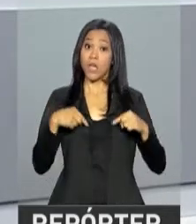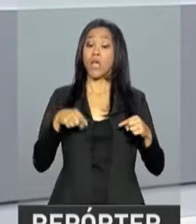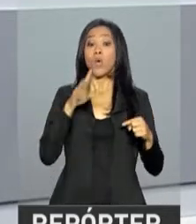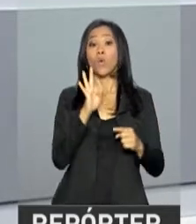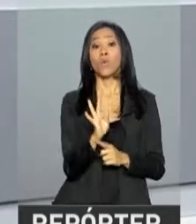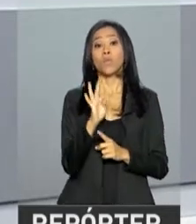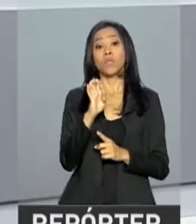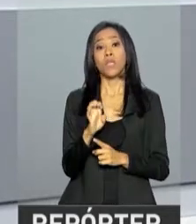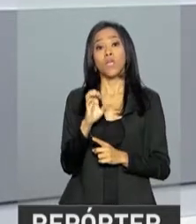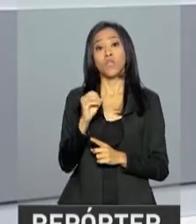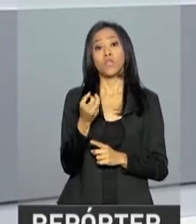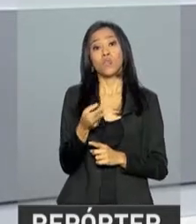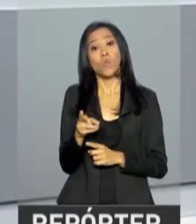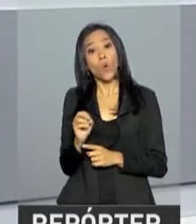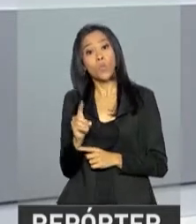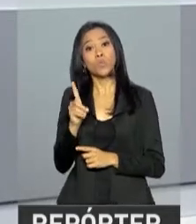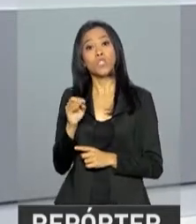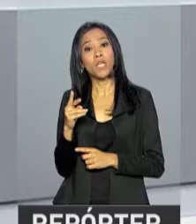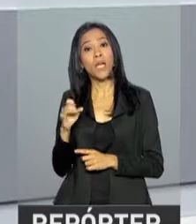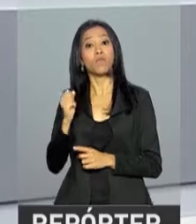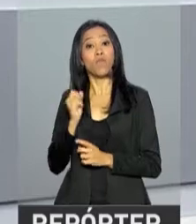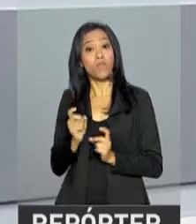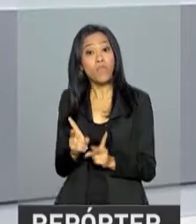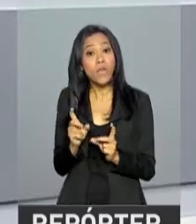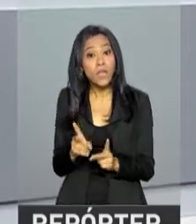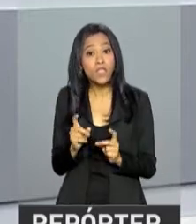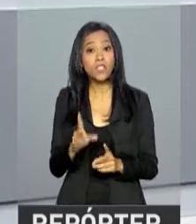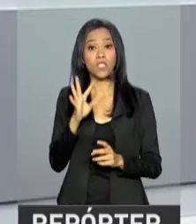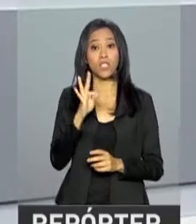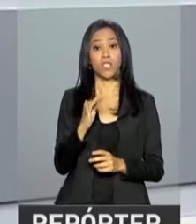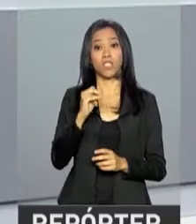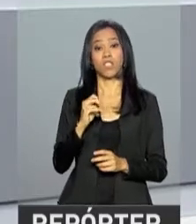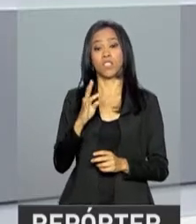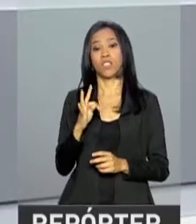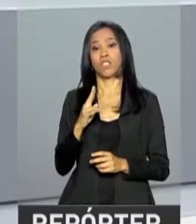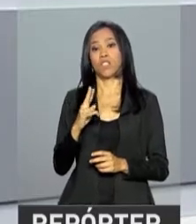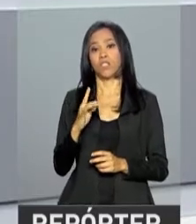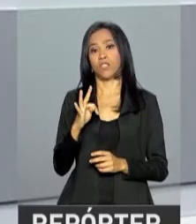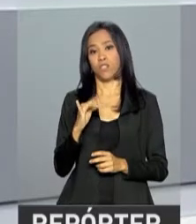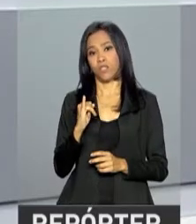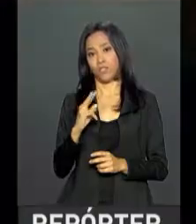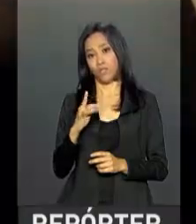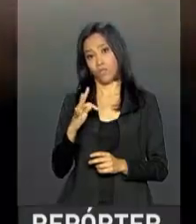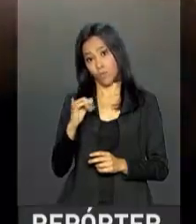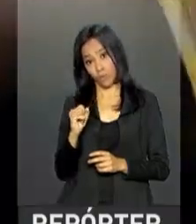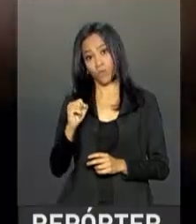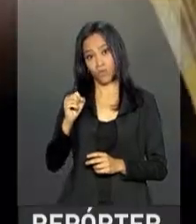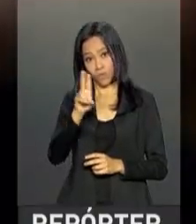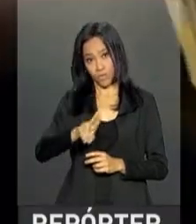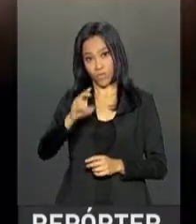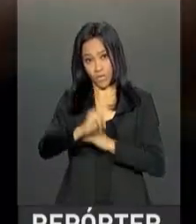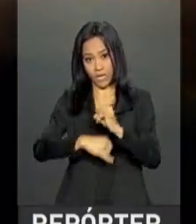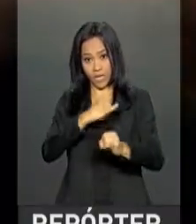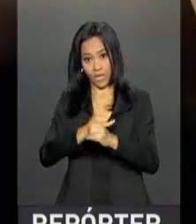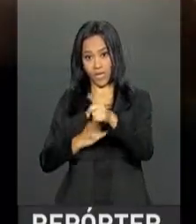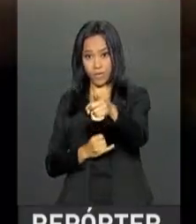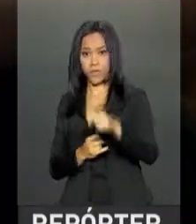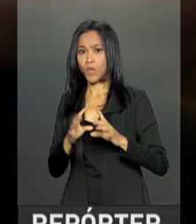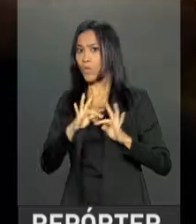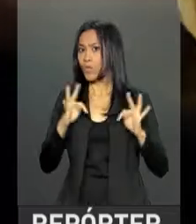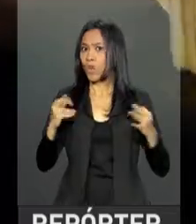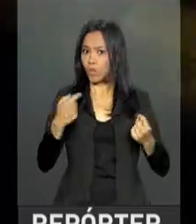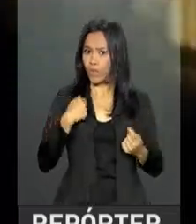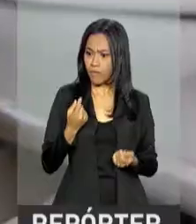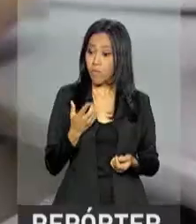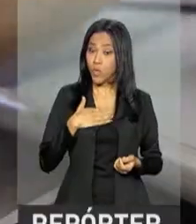que vem de títulos públicos federais para pessoas físicas por meio da internet todo mundo quer ver o